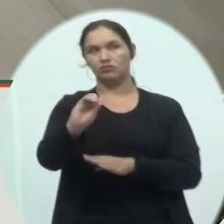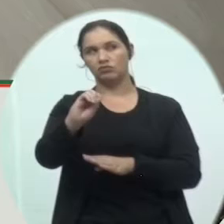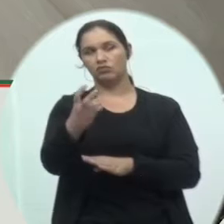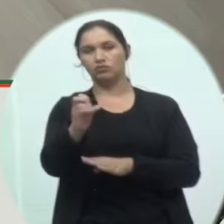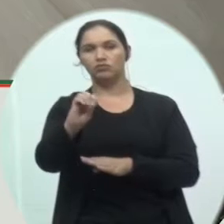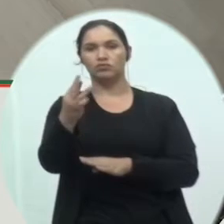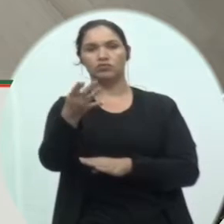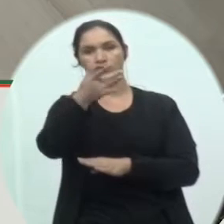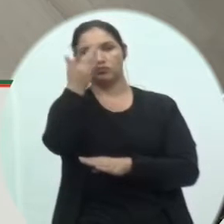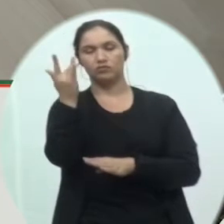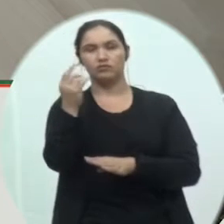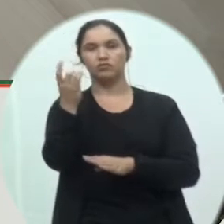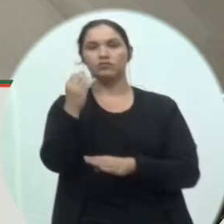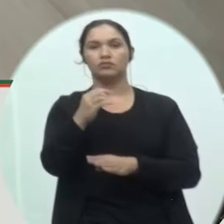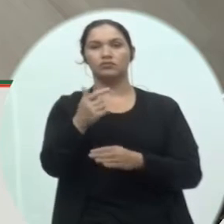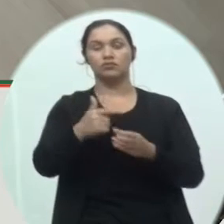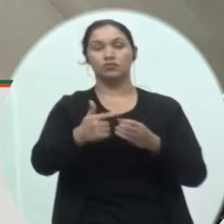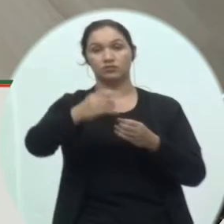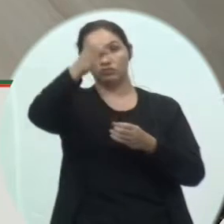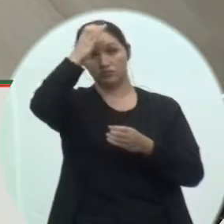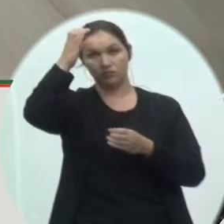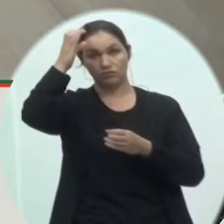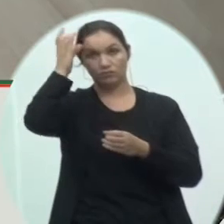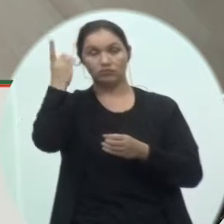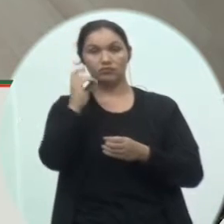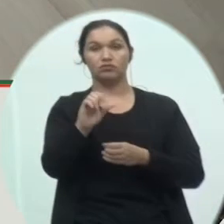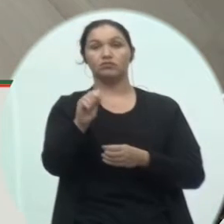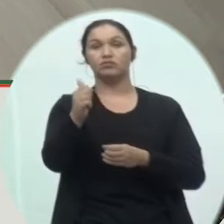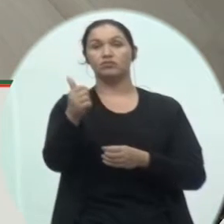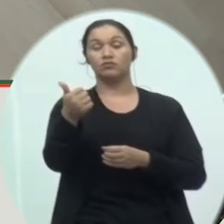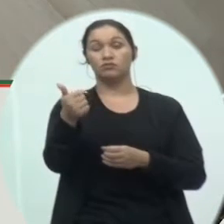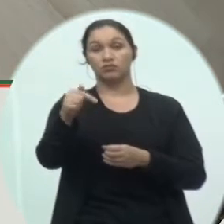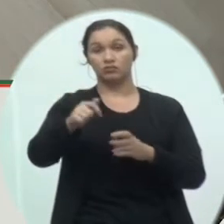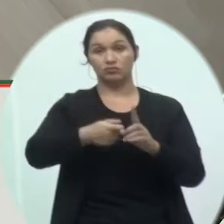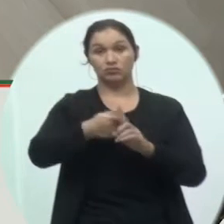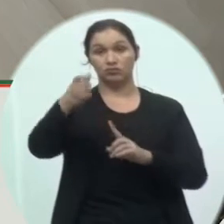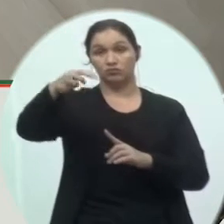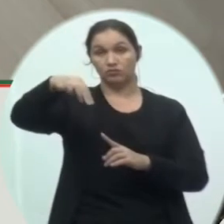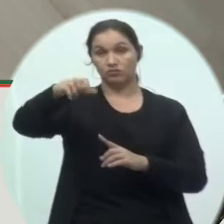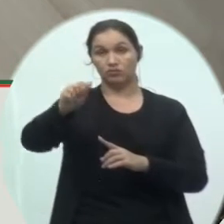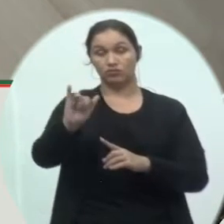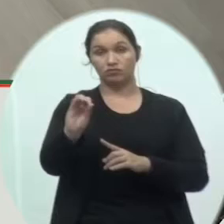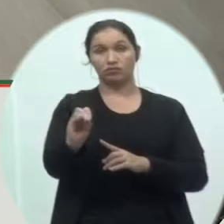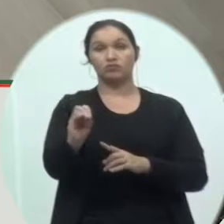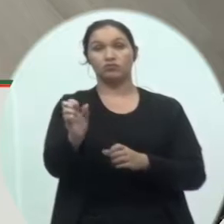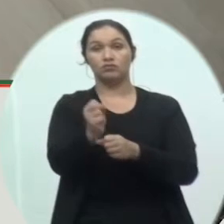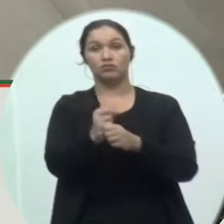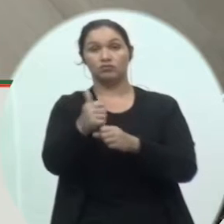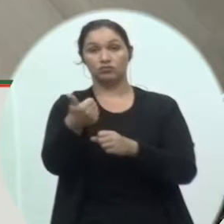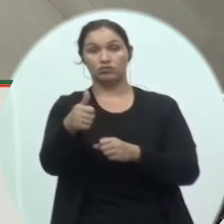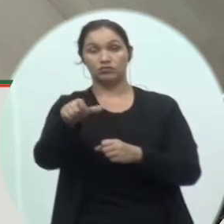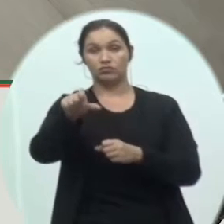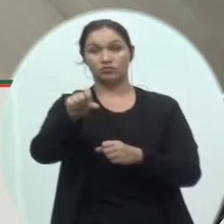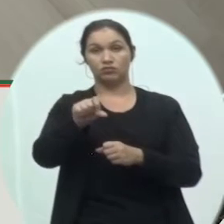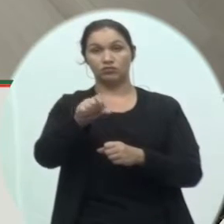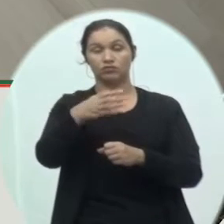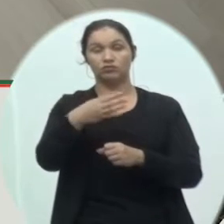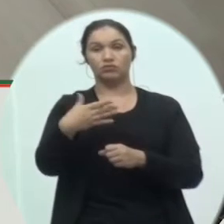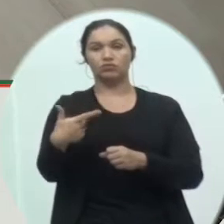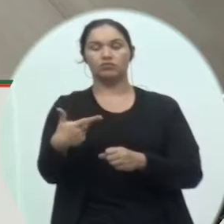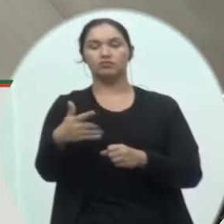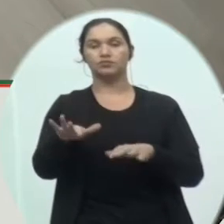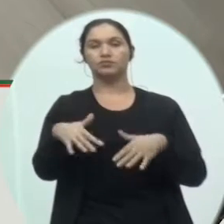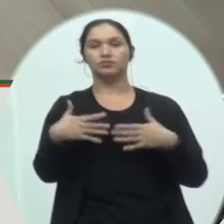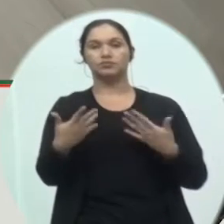Criciúma, 17 de maio de 1942, assinada do Alberto Braglia. Segundo